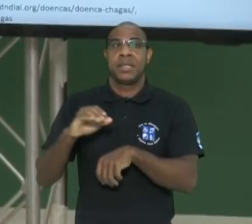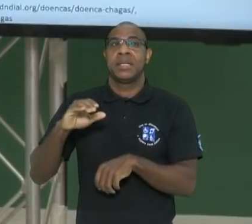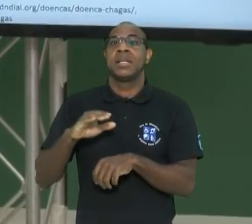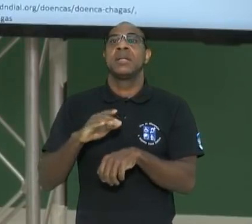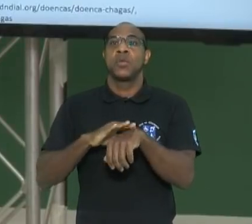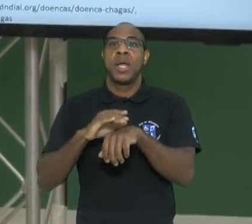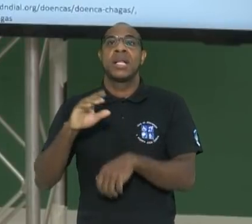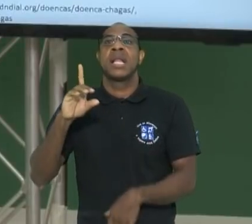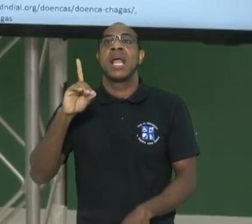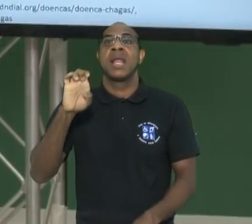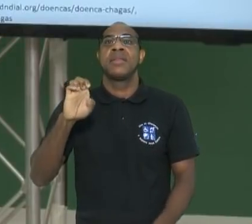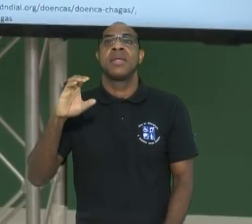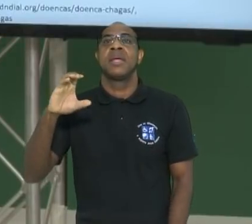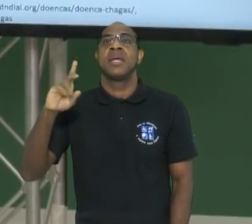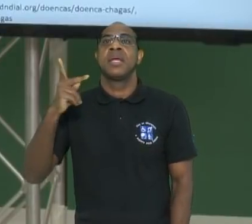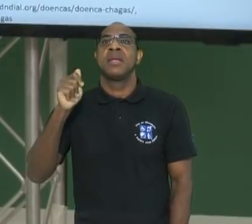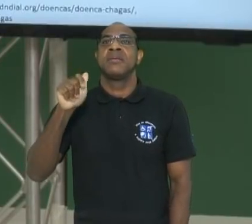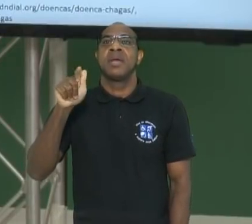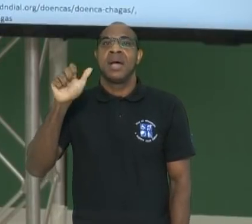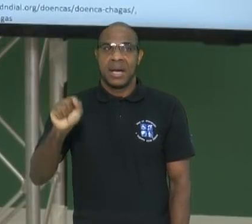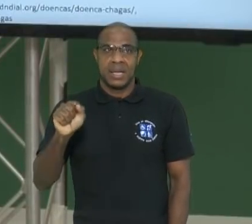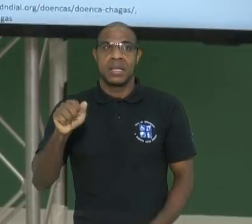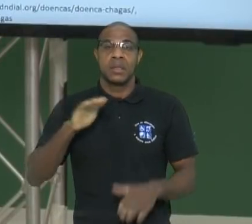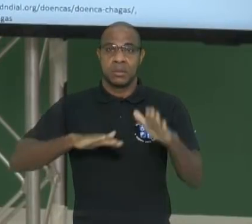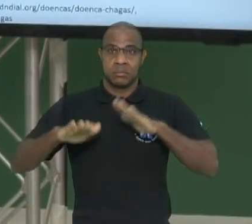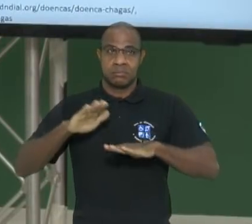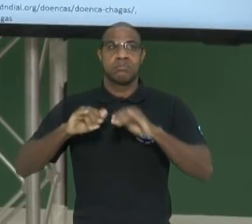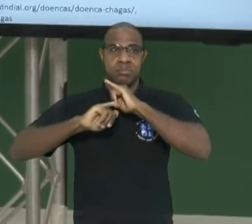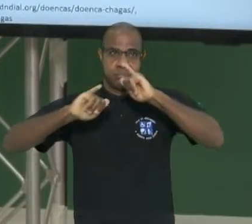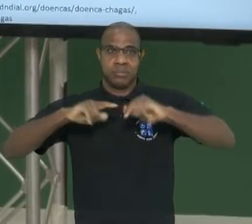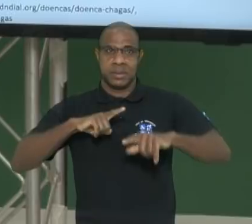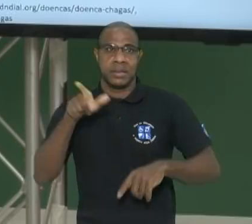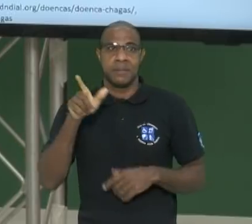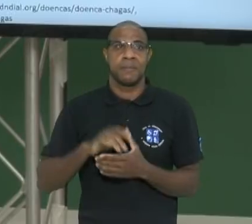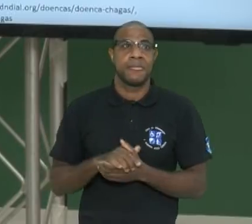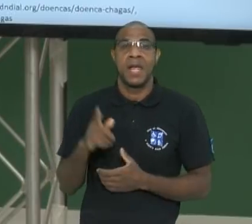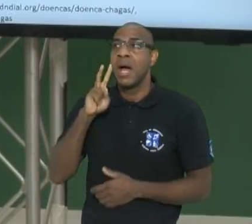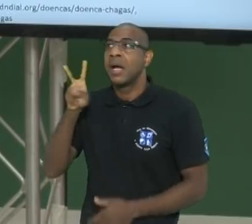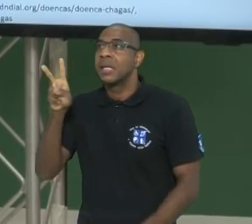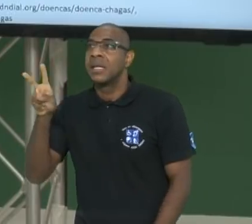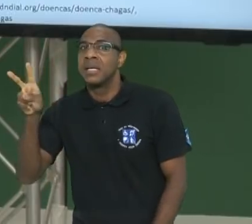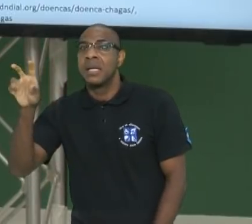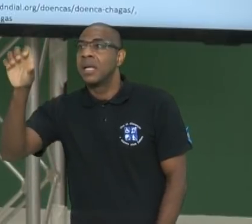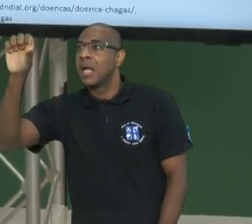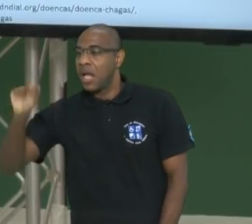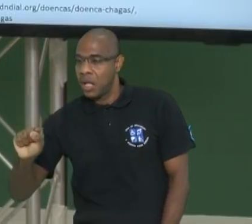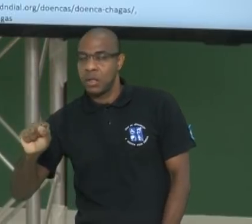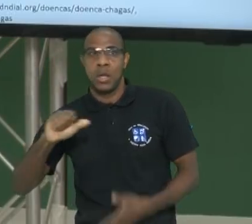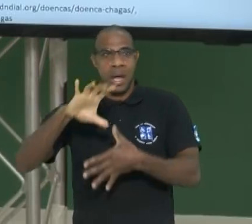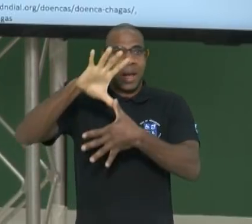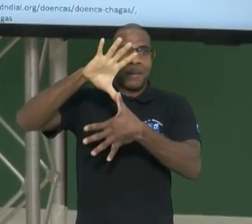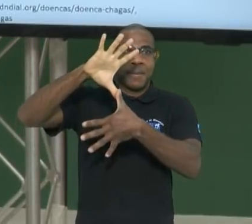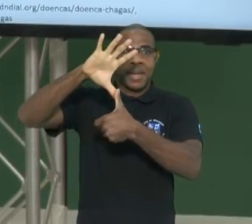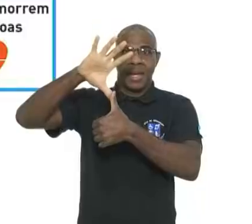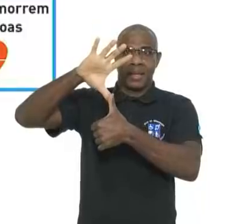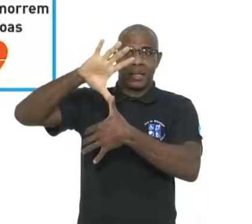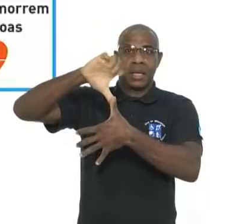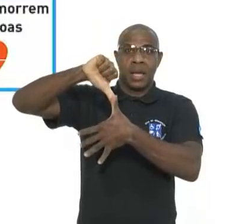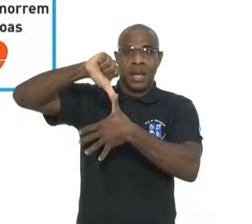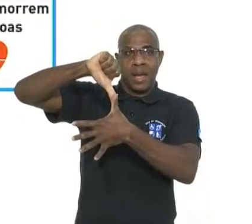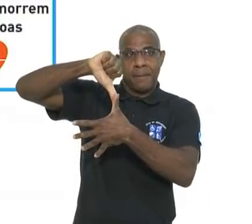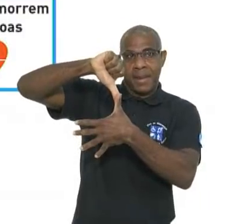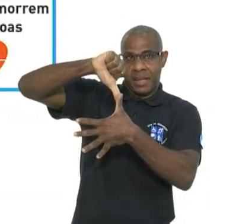do mundo para vocês verem que na região da América do Sul e da América Central existem